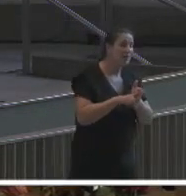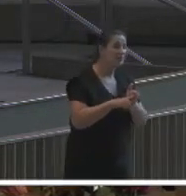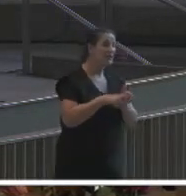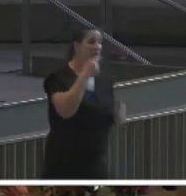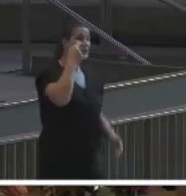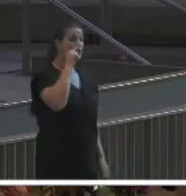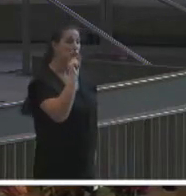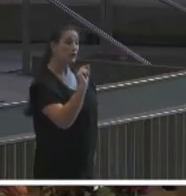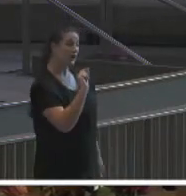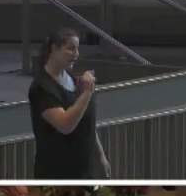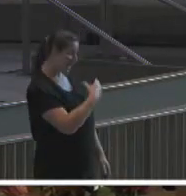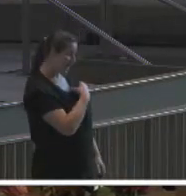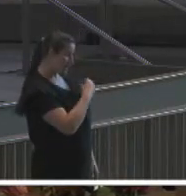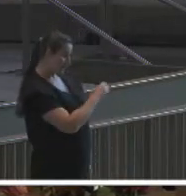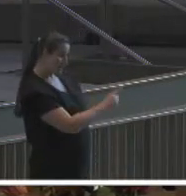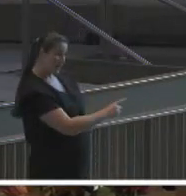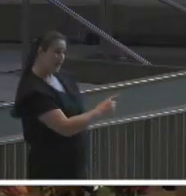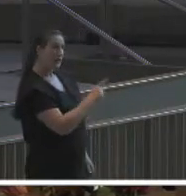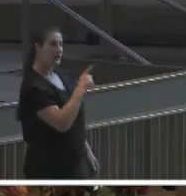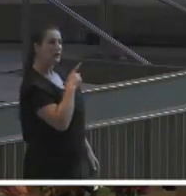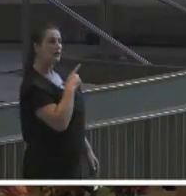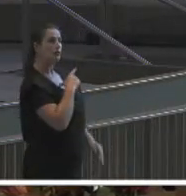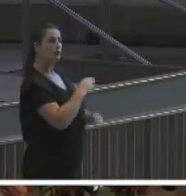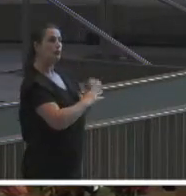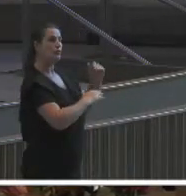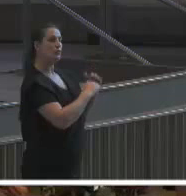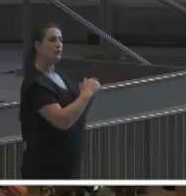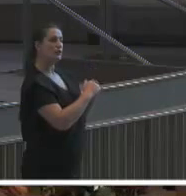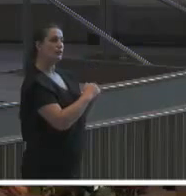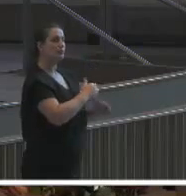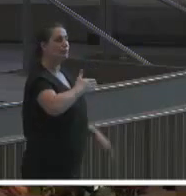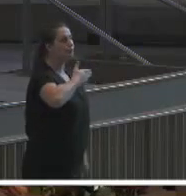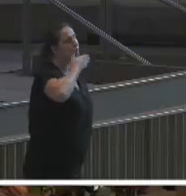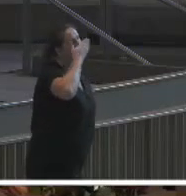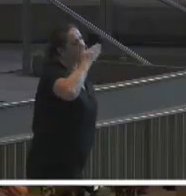deles tinha uma profissão, era garota de programa.